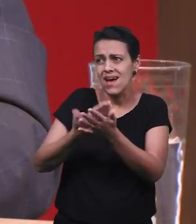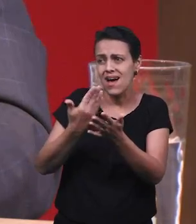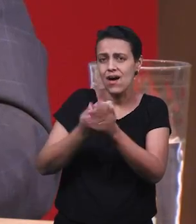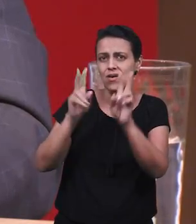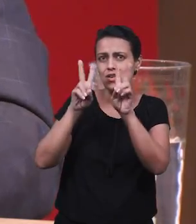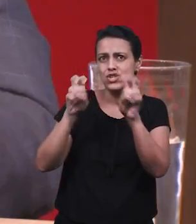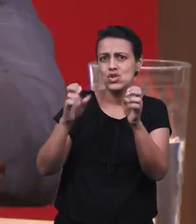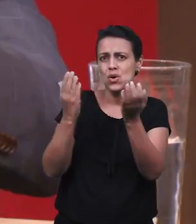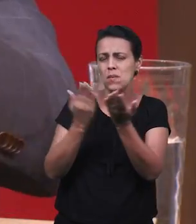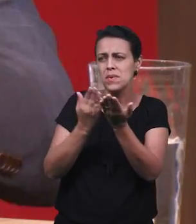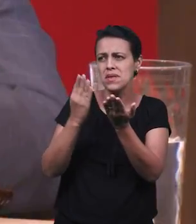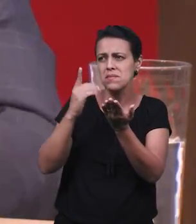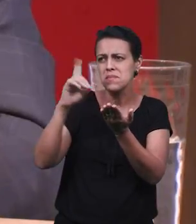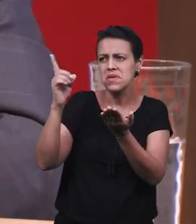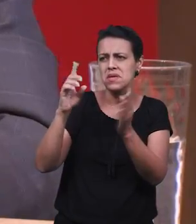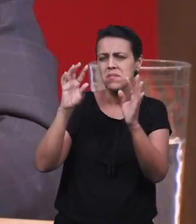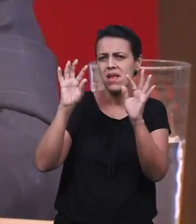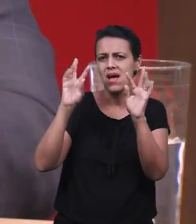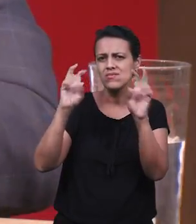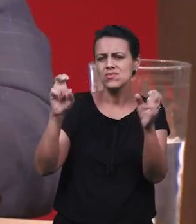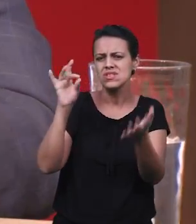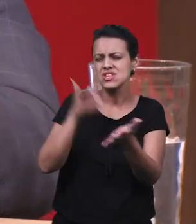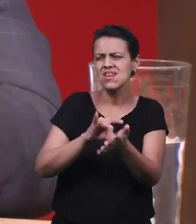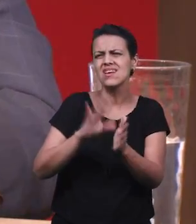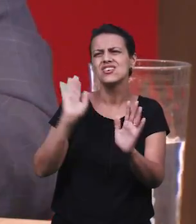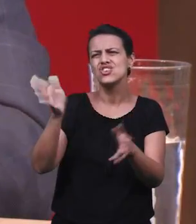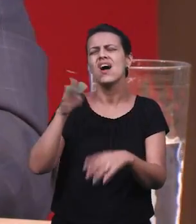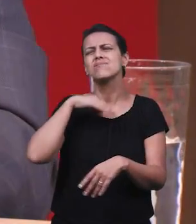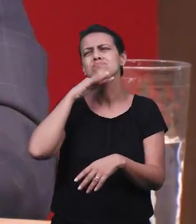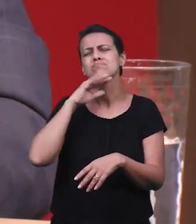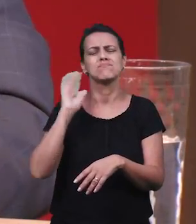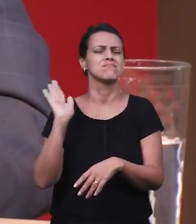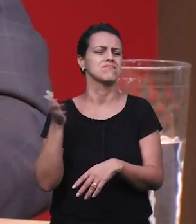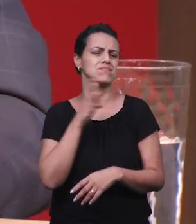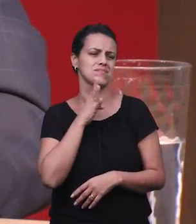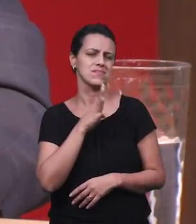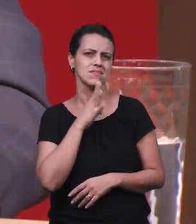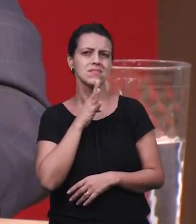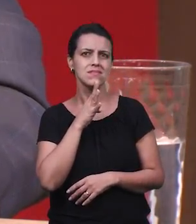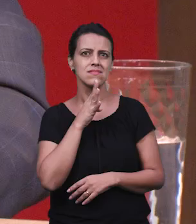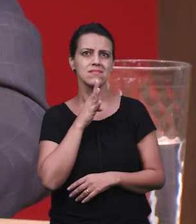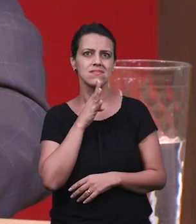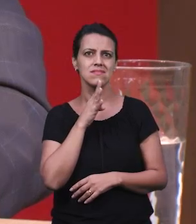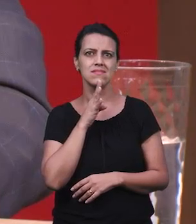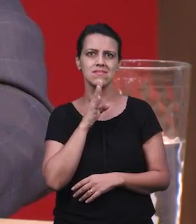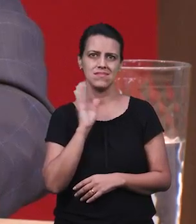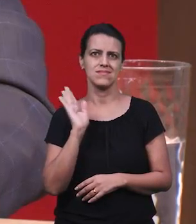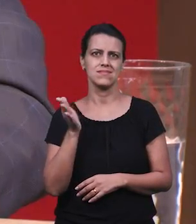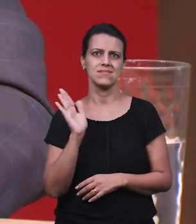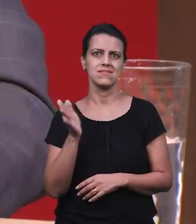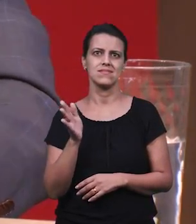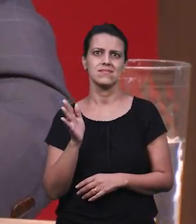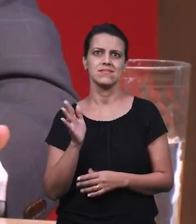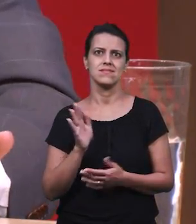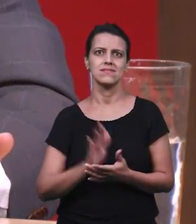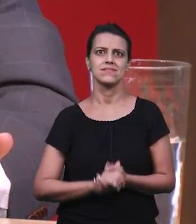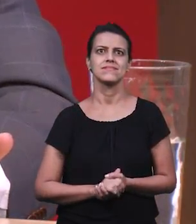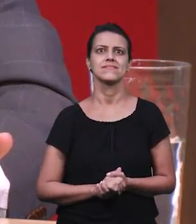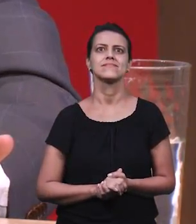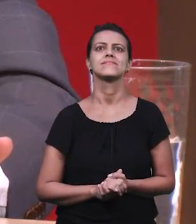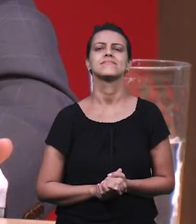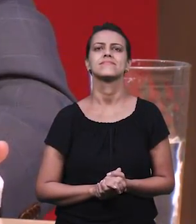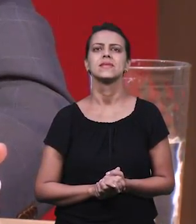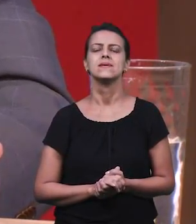Bíblia, sobre os originais, aquilo a gente já sabe de qual é salteado. Foi um balde de água fria em quem tinha